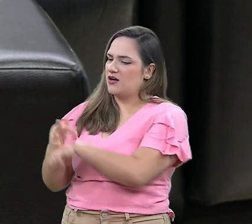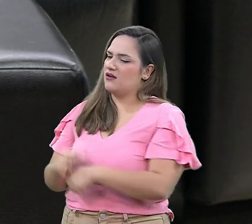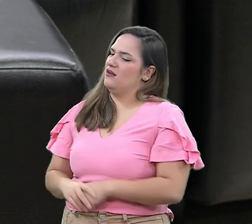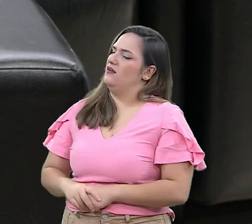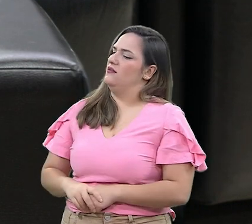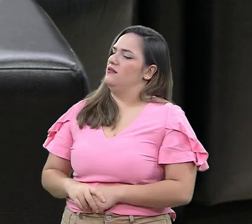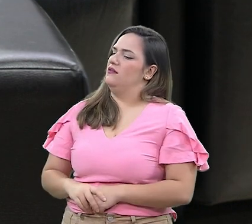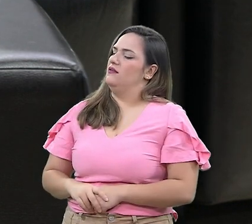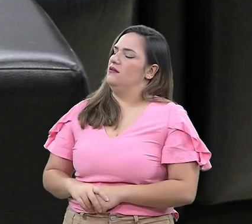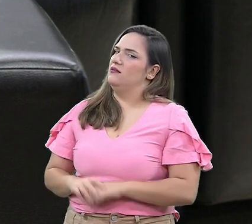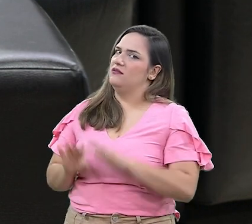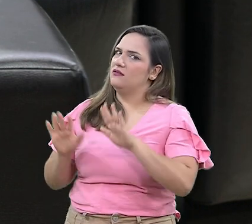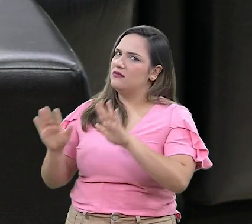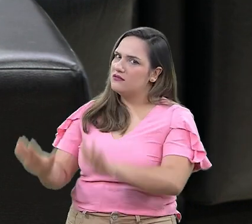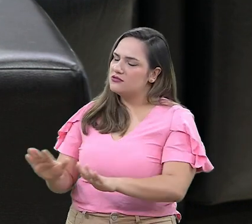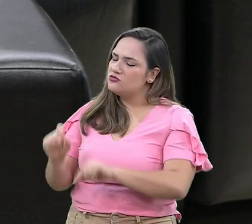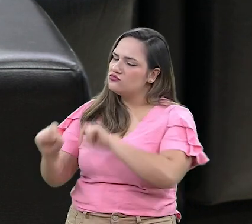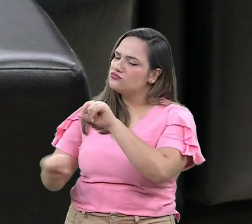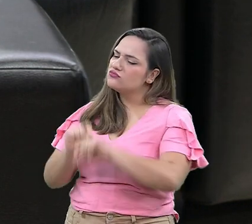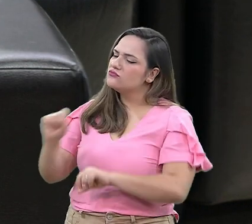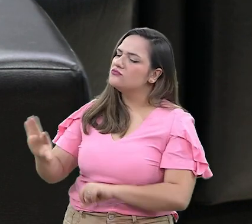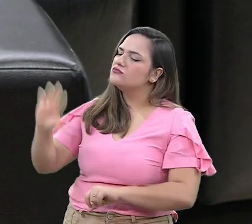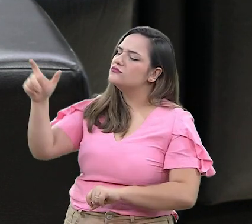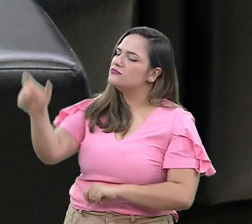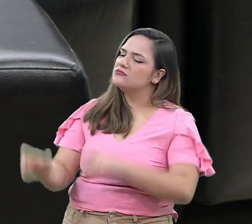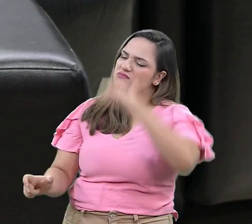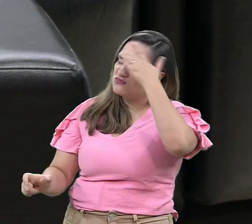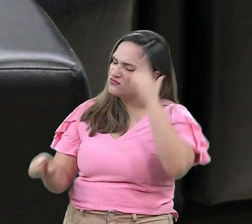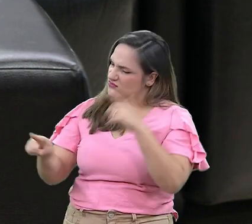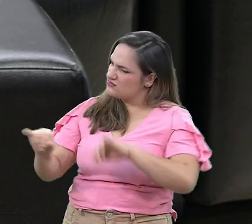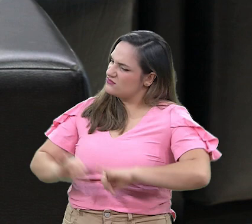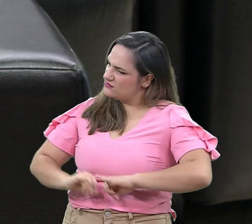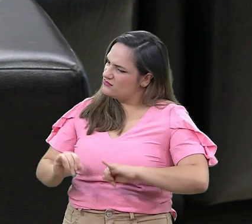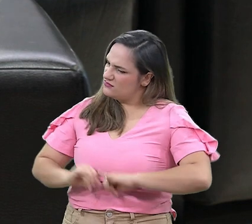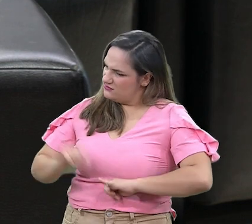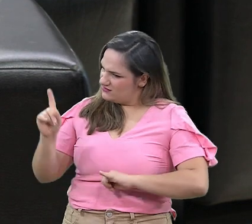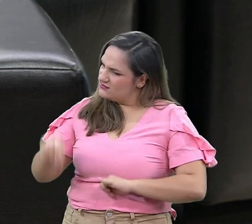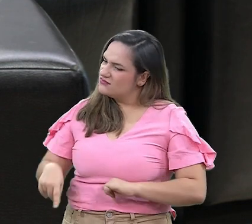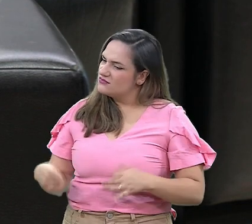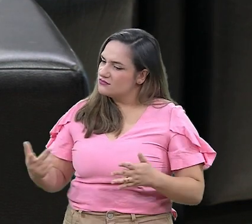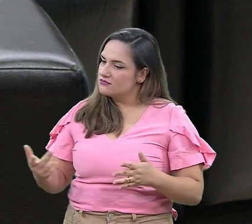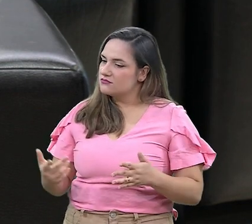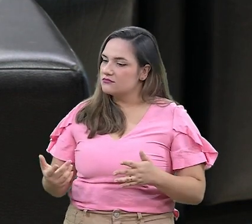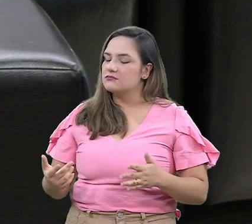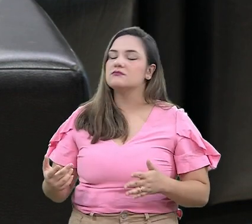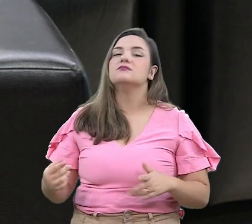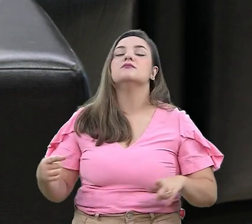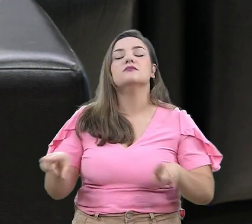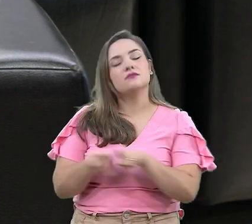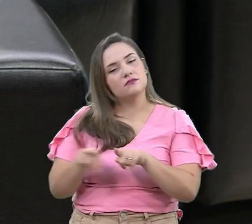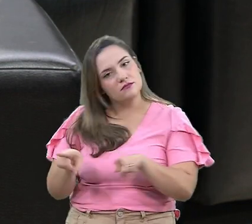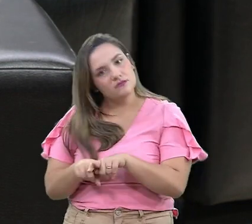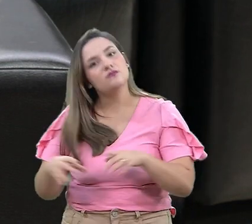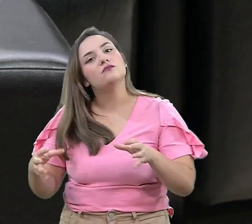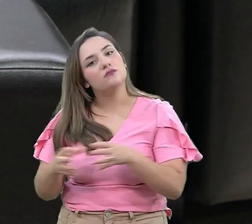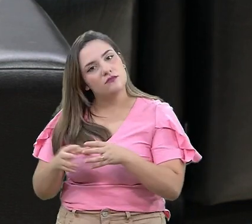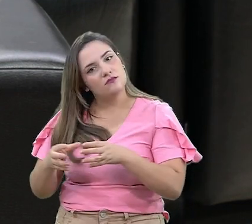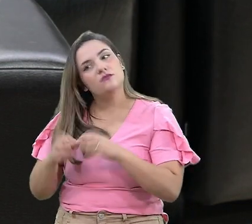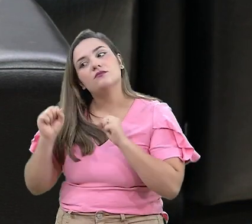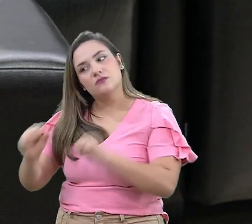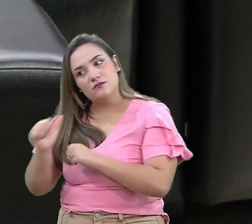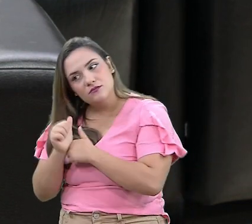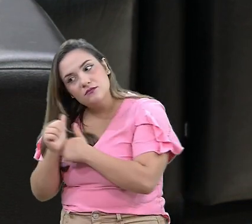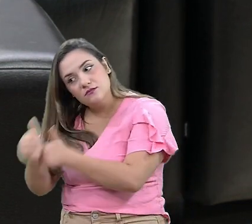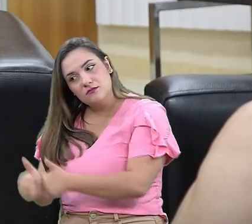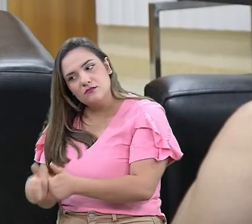naquele local está acontecendo algo com esse viés. A comissão nessas questões também